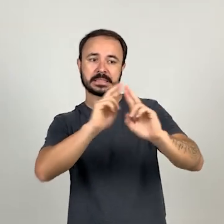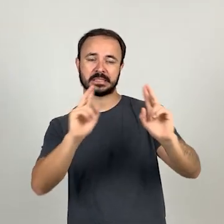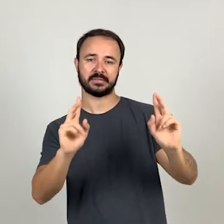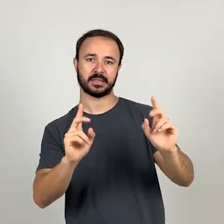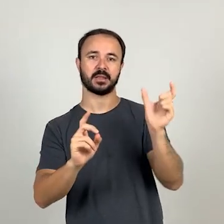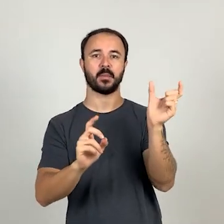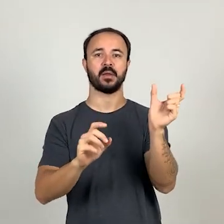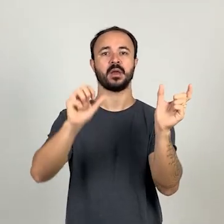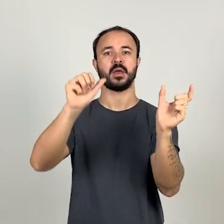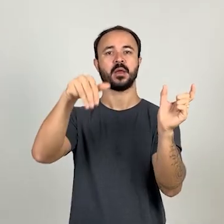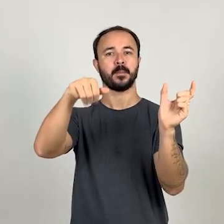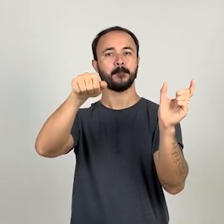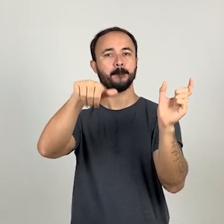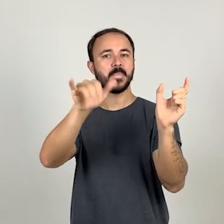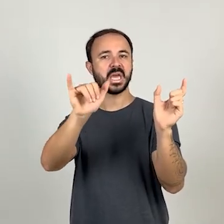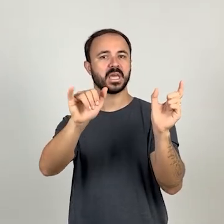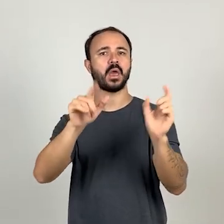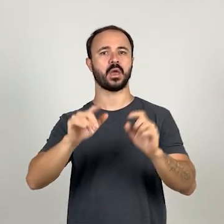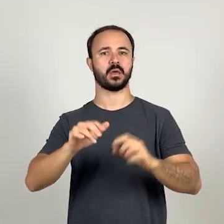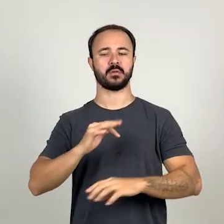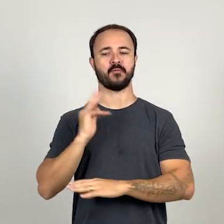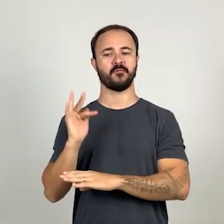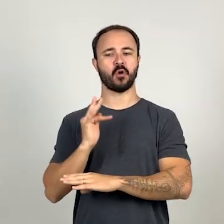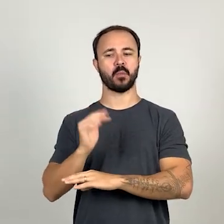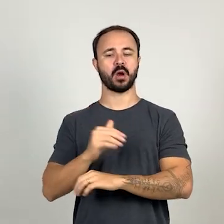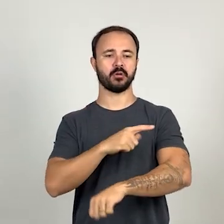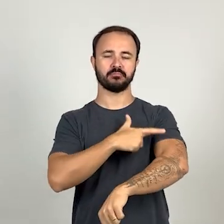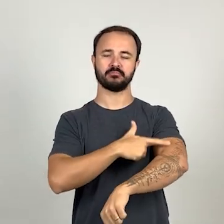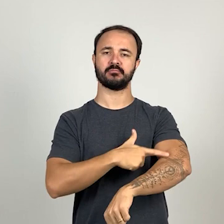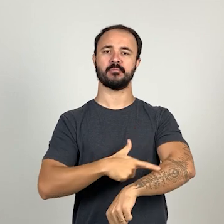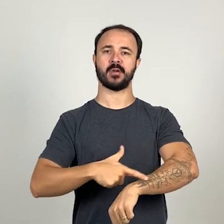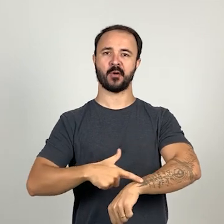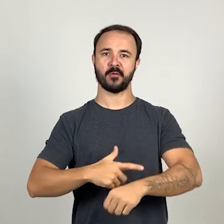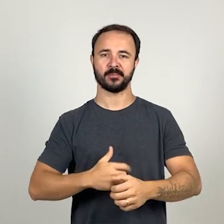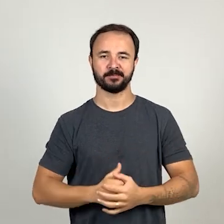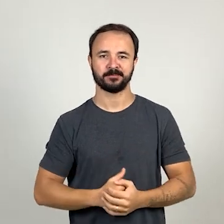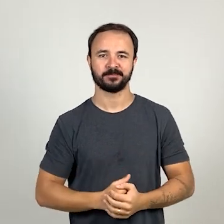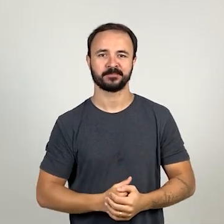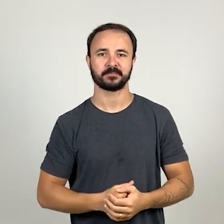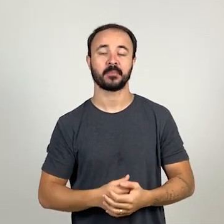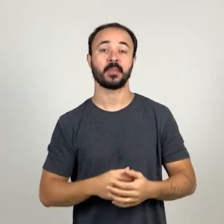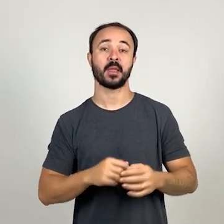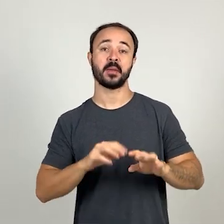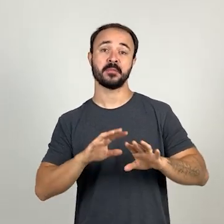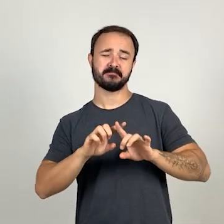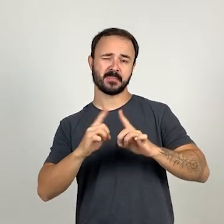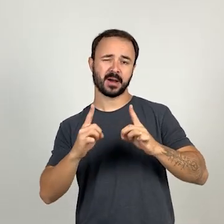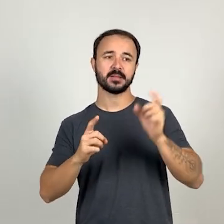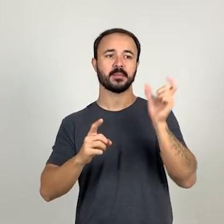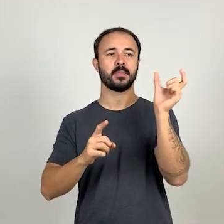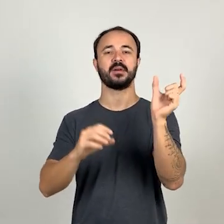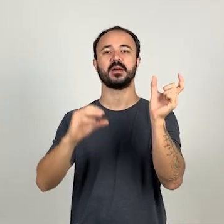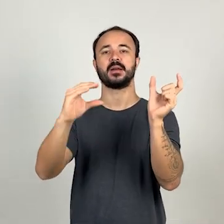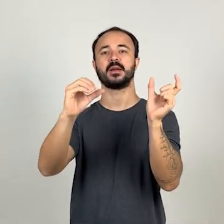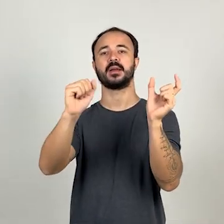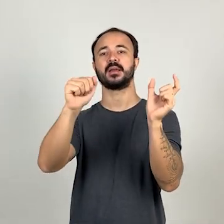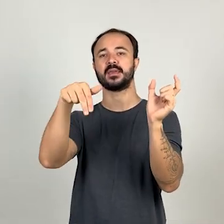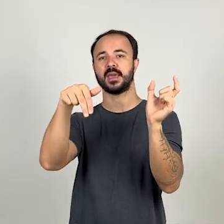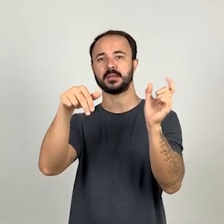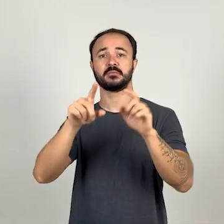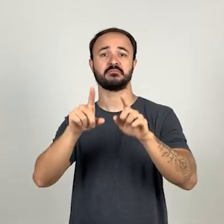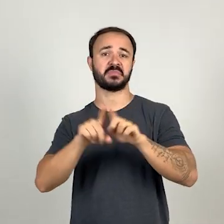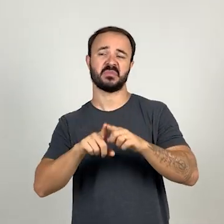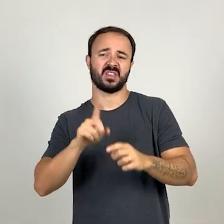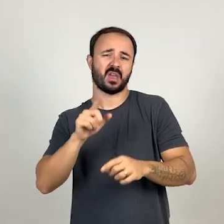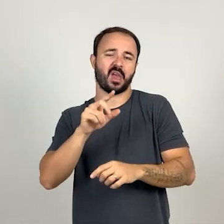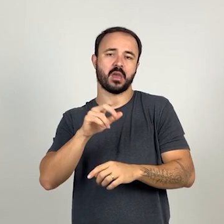mais formal, mais elegante, polido, o verbo can está correto, mas ele é mais informal. Can I come